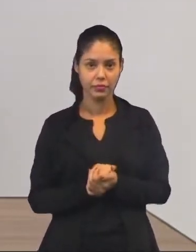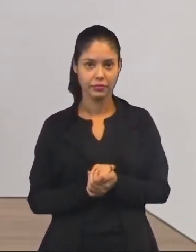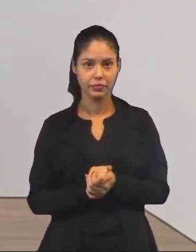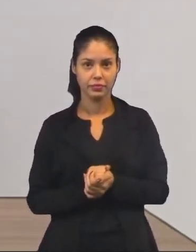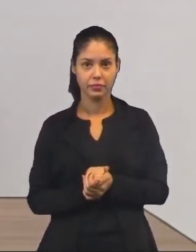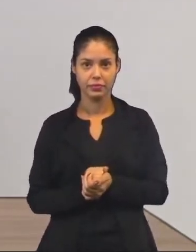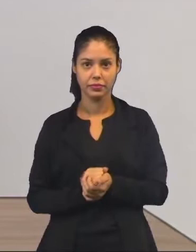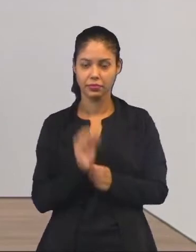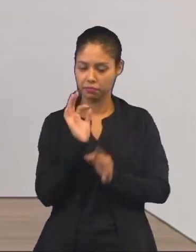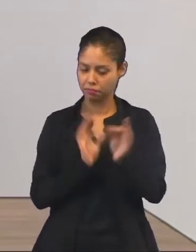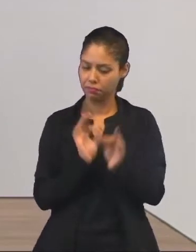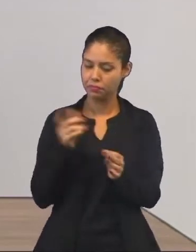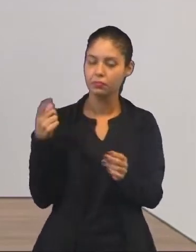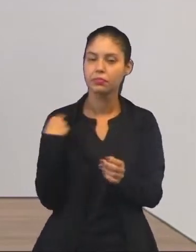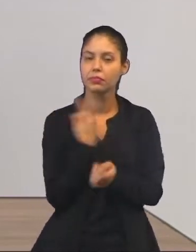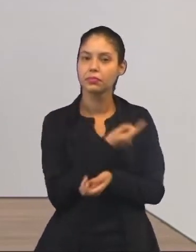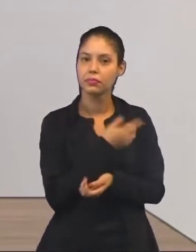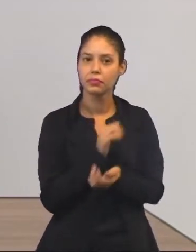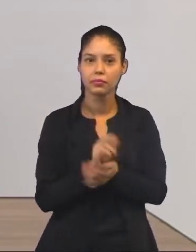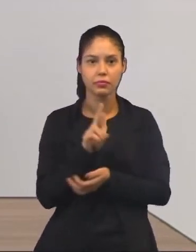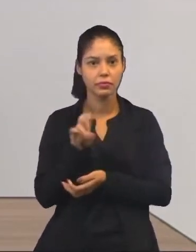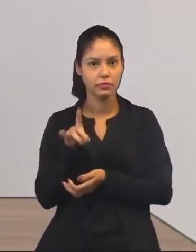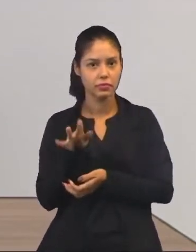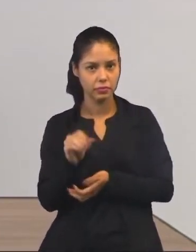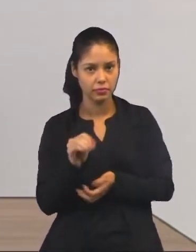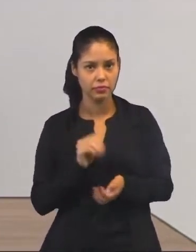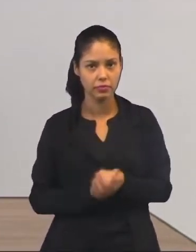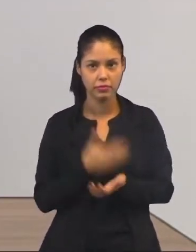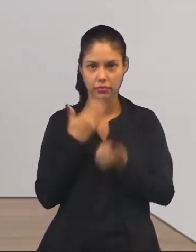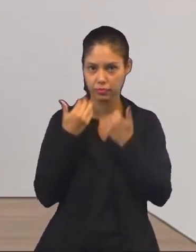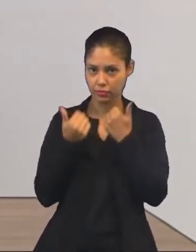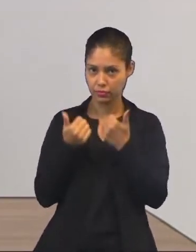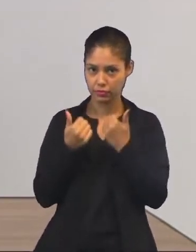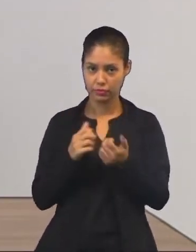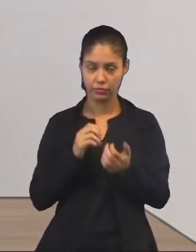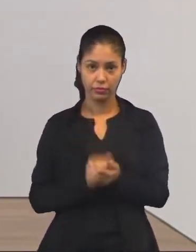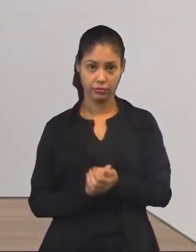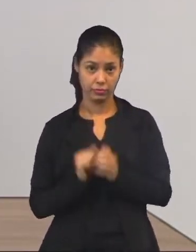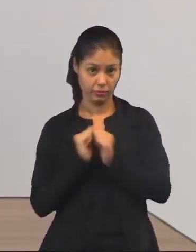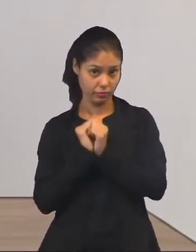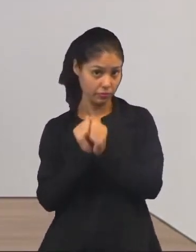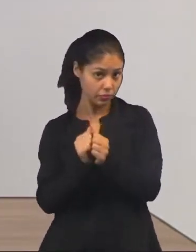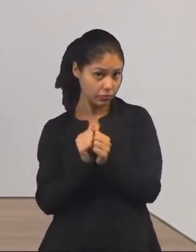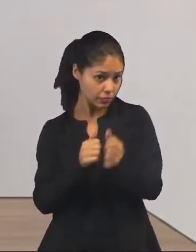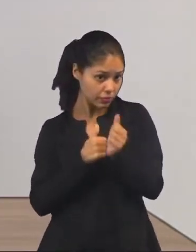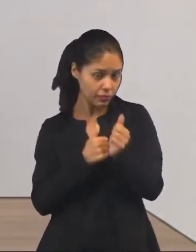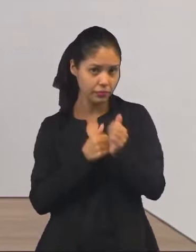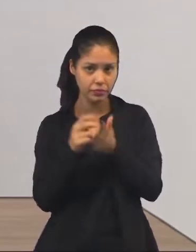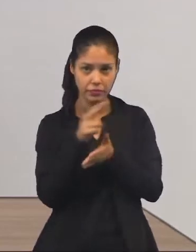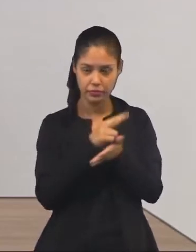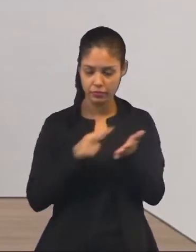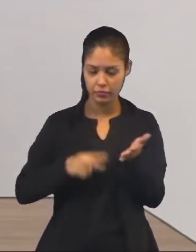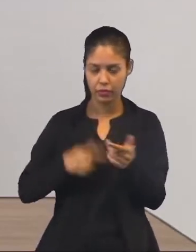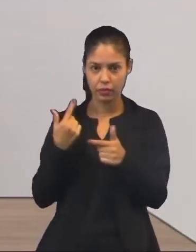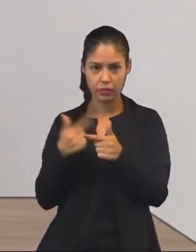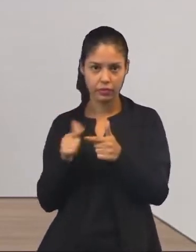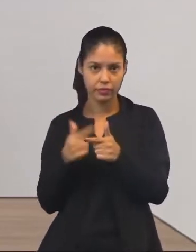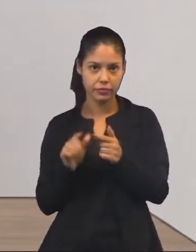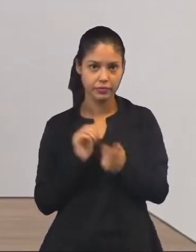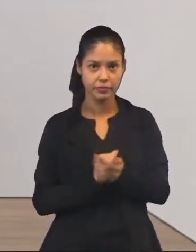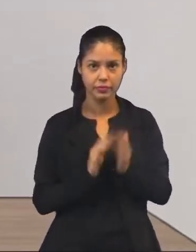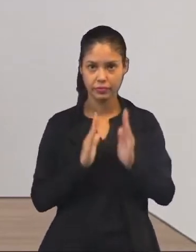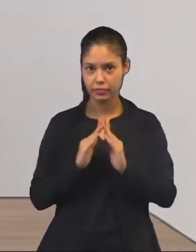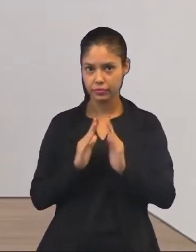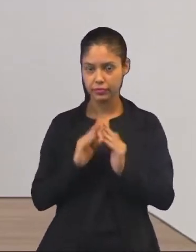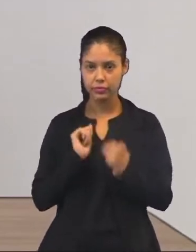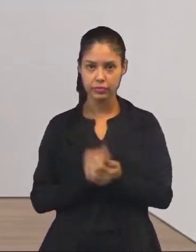nossa continha armada, pelo algoritmo. Tudo bem? Quero que vocês participem, acompanhem a leitura da situação problema de